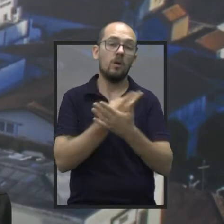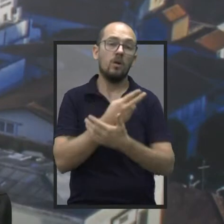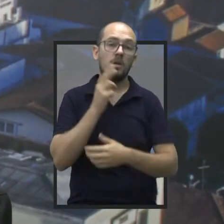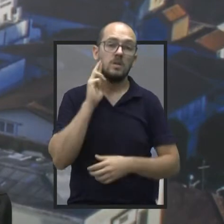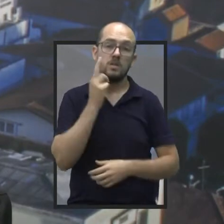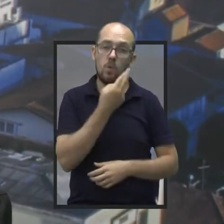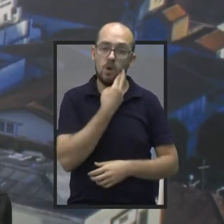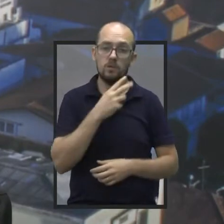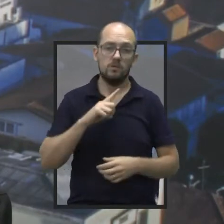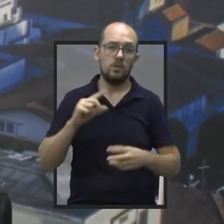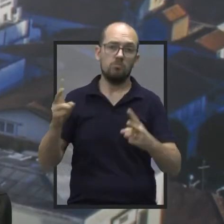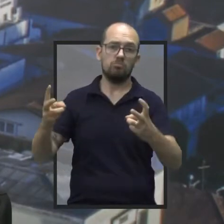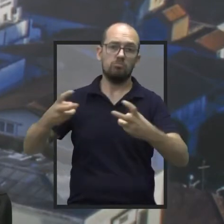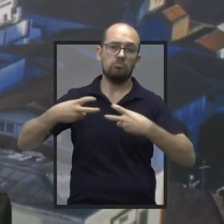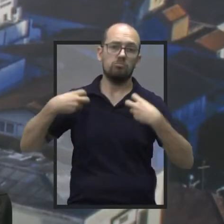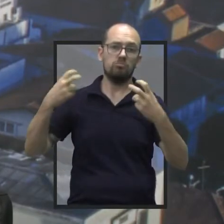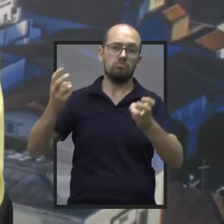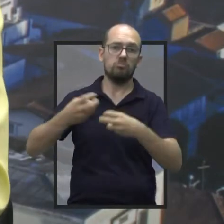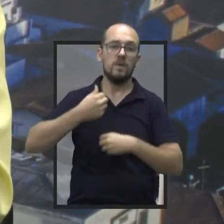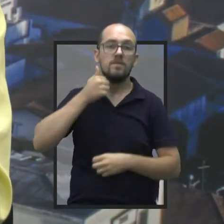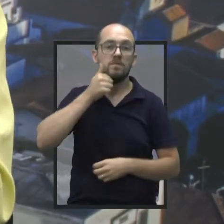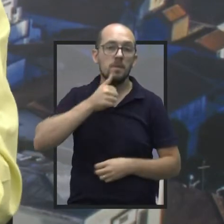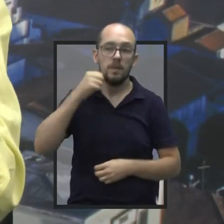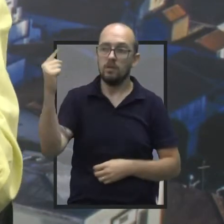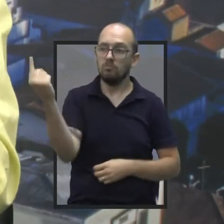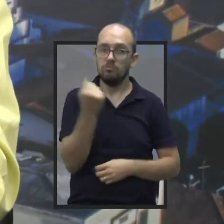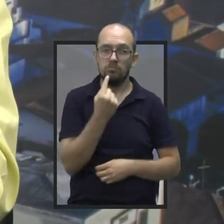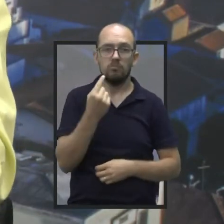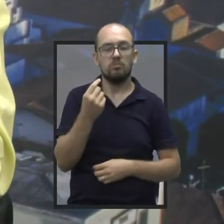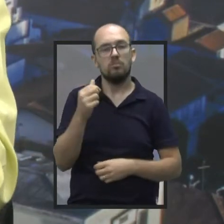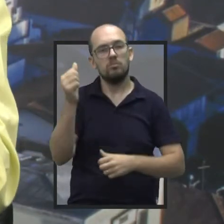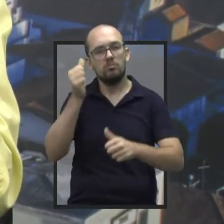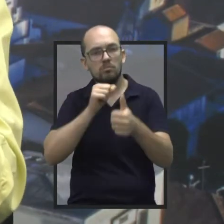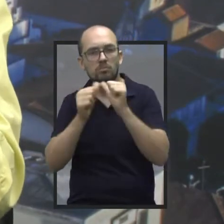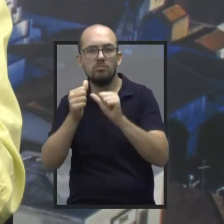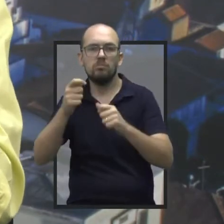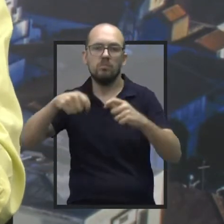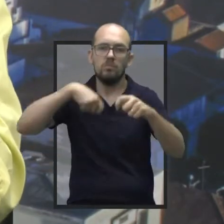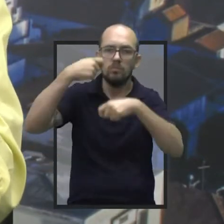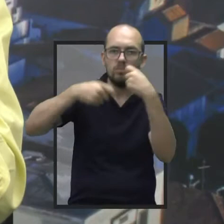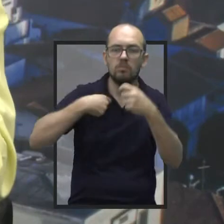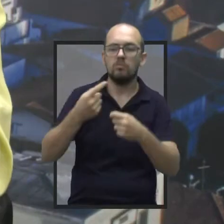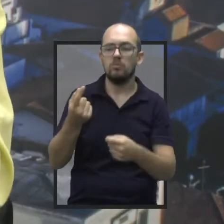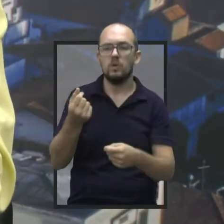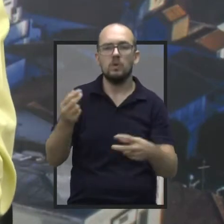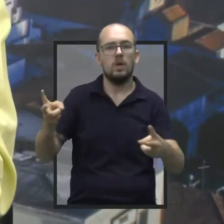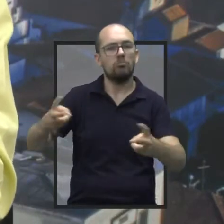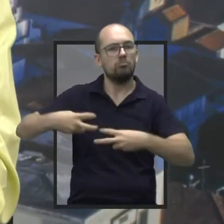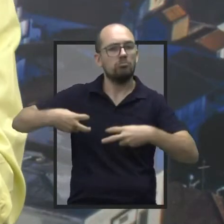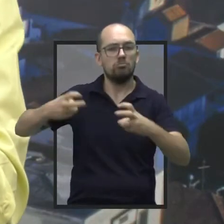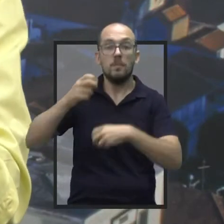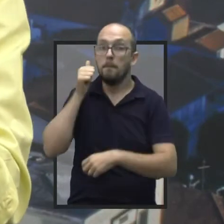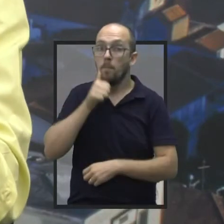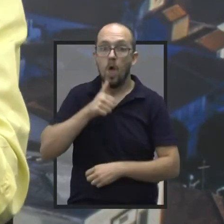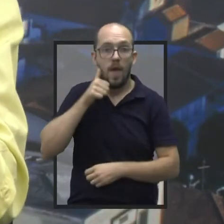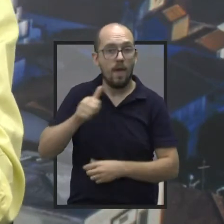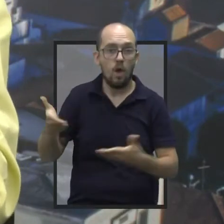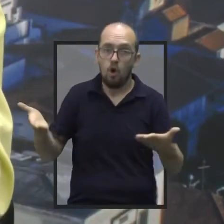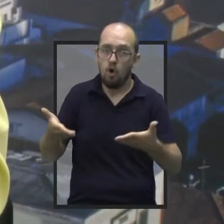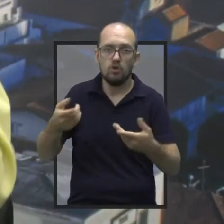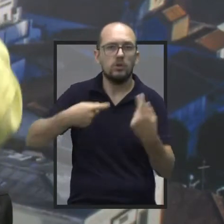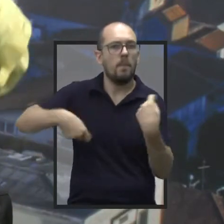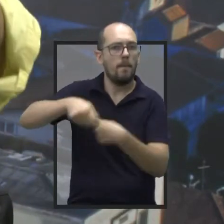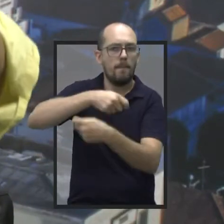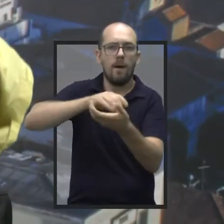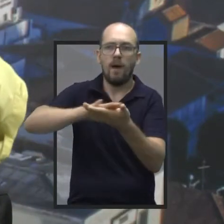público feminino. Sim. O público feminino hoje é um público economicamente ativo. Não só a mulher que vai com a